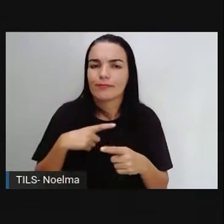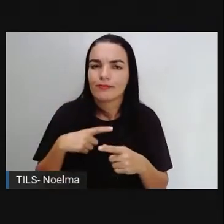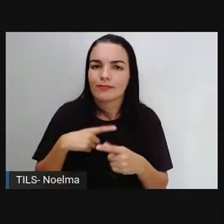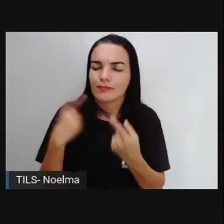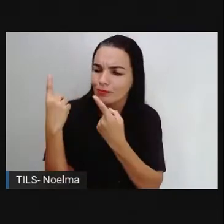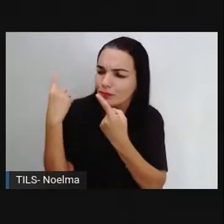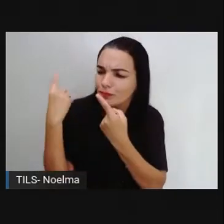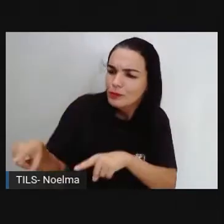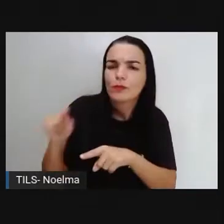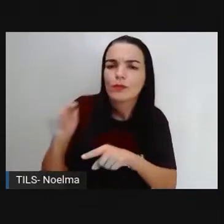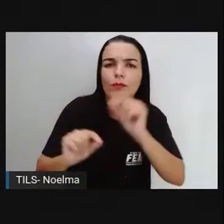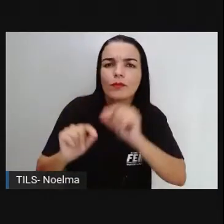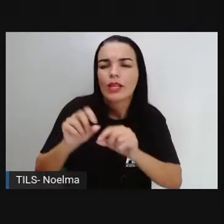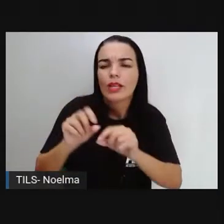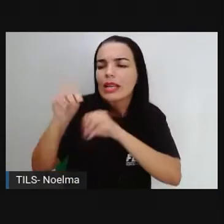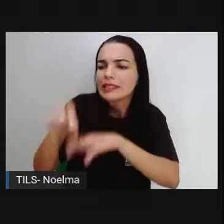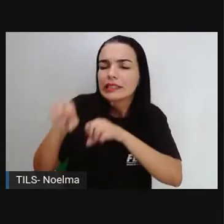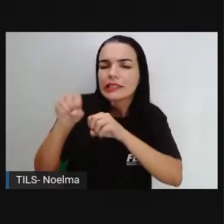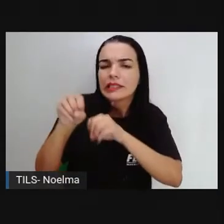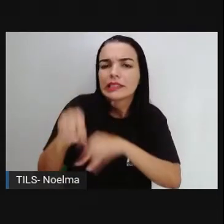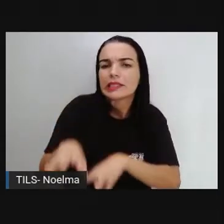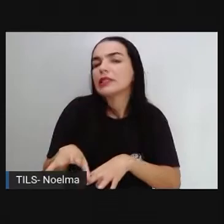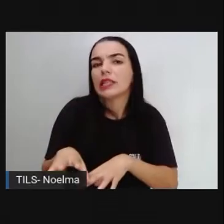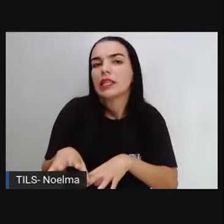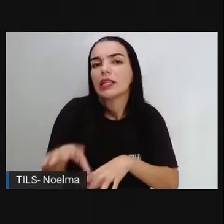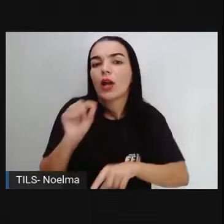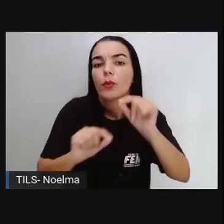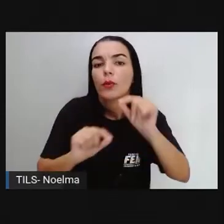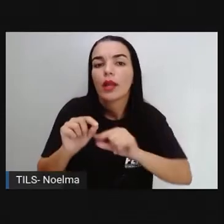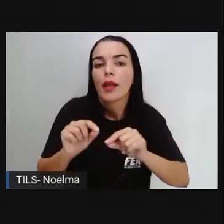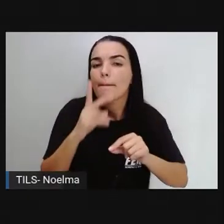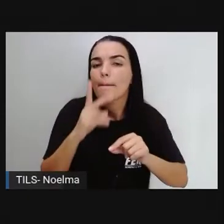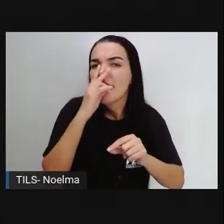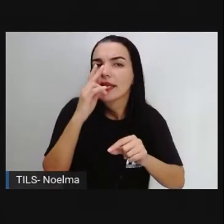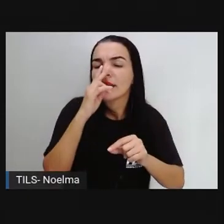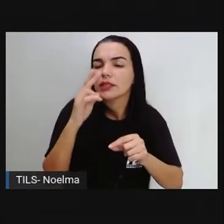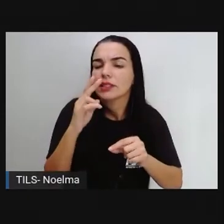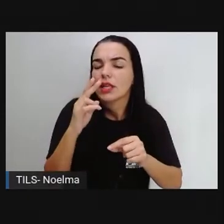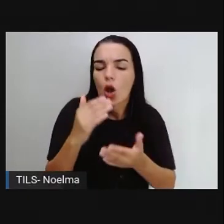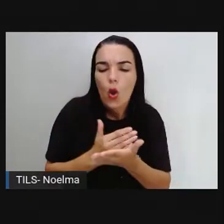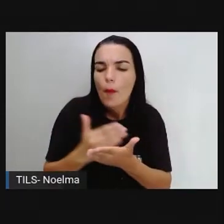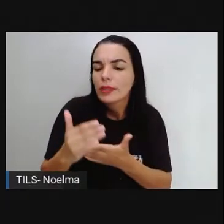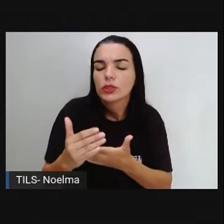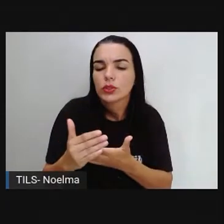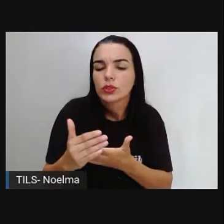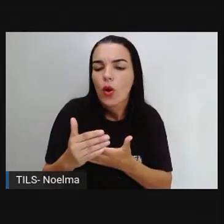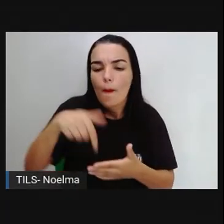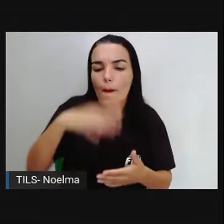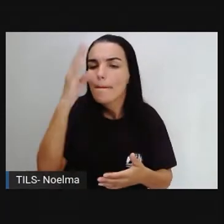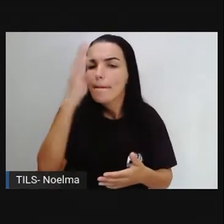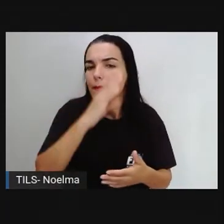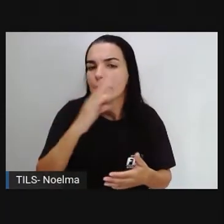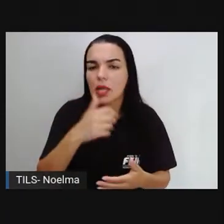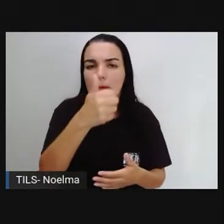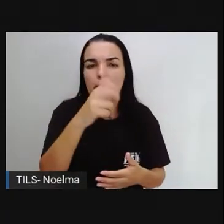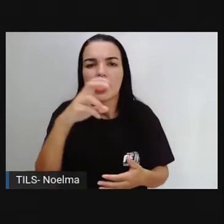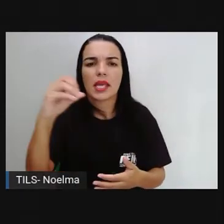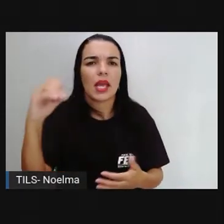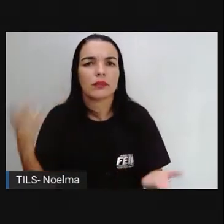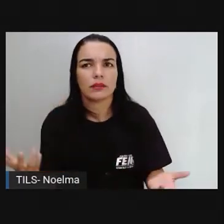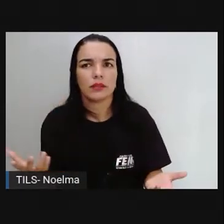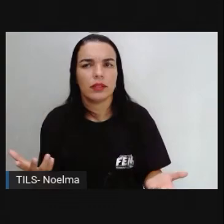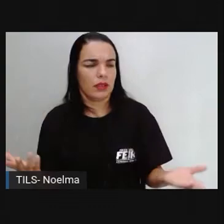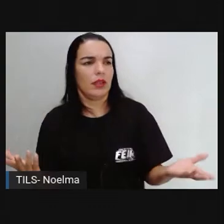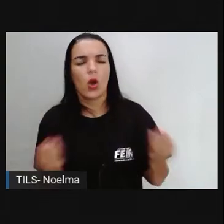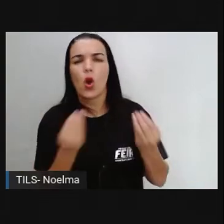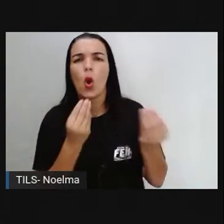eles ensinam, né, quem cria ensina, obviamente, que tudo começou aqui em 1500. E os milhares de anos anteriores a